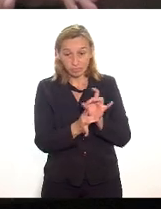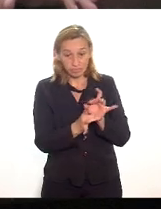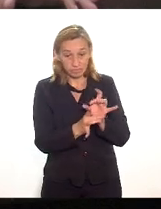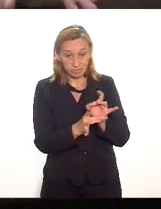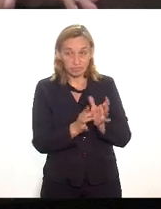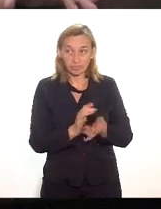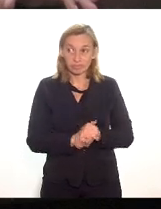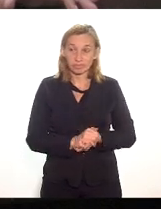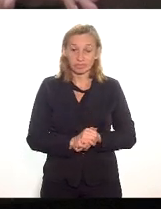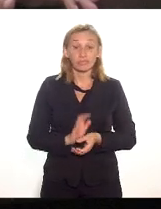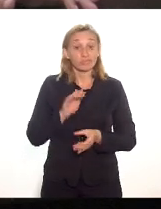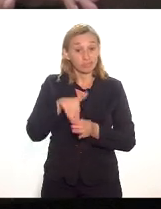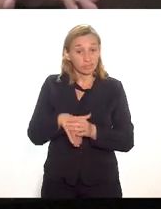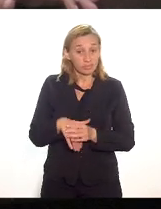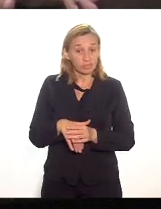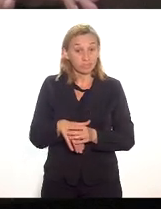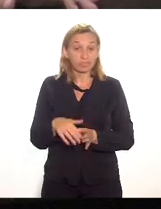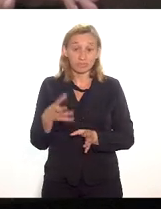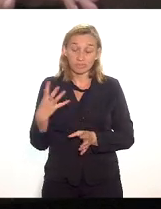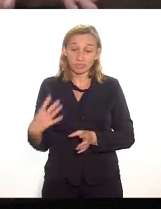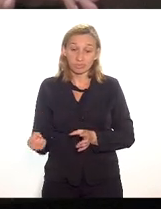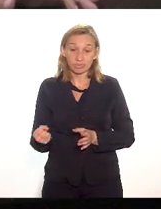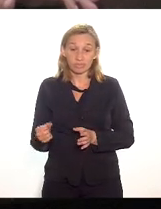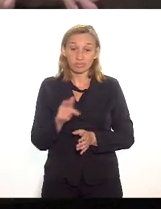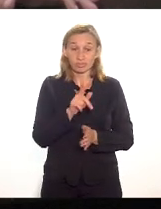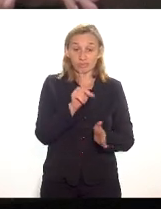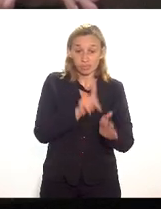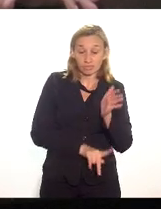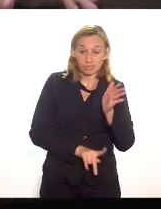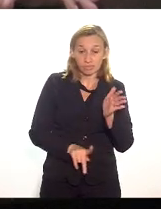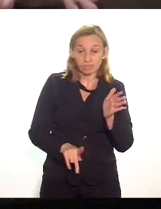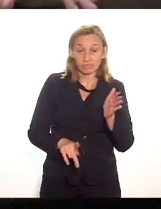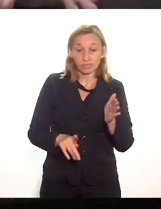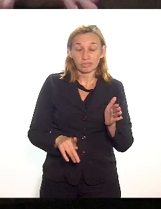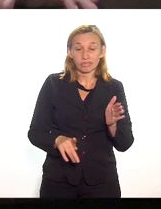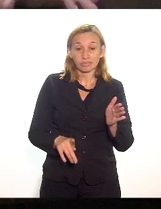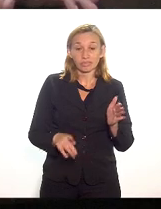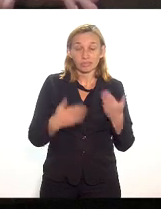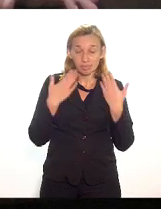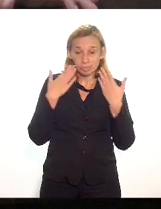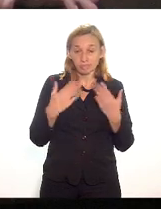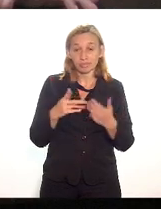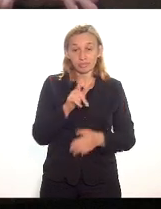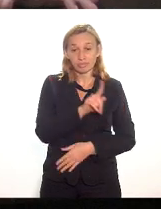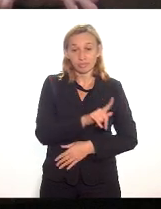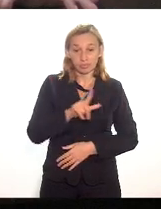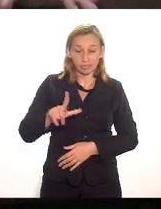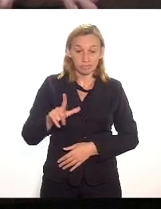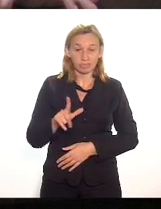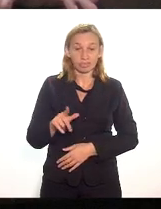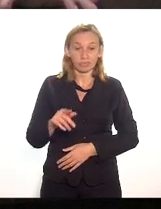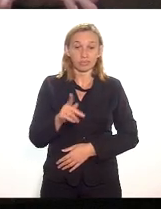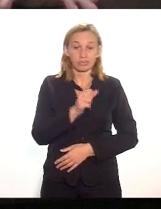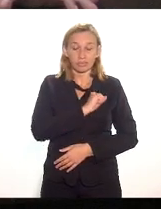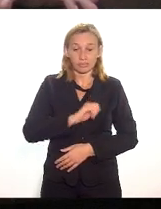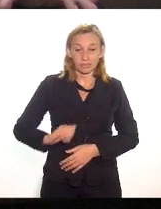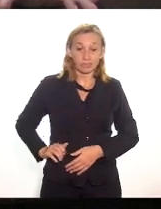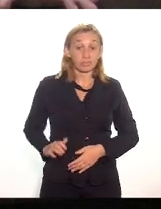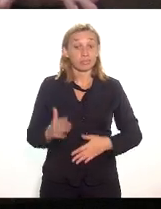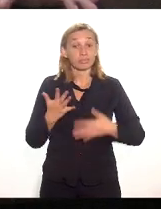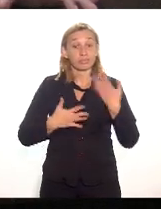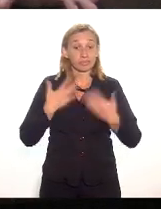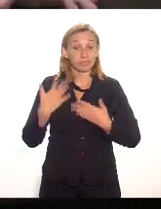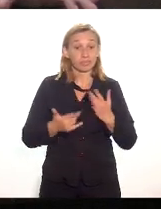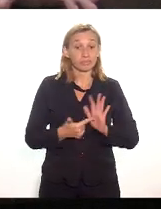SEDAI votaram a favor do projeto de lei apresentado pelo deputado André Ciliano, que com muita altivez apresentou esse projeto